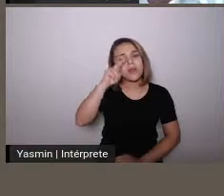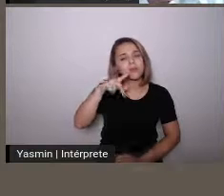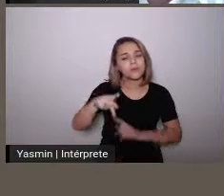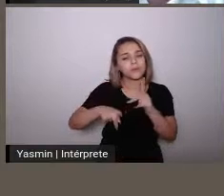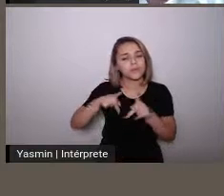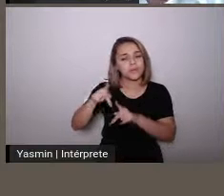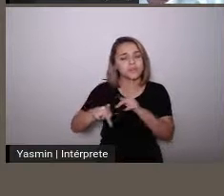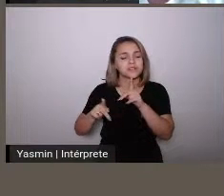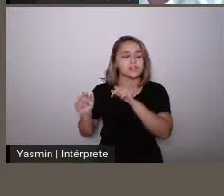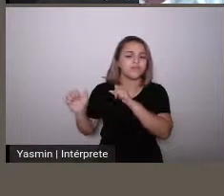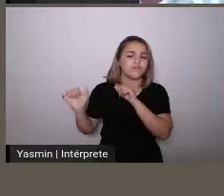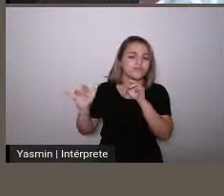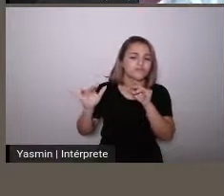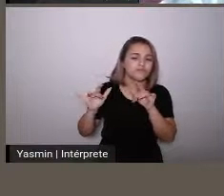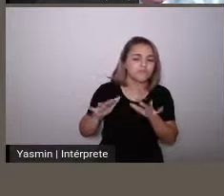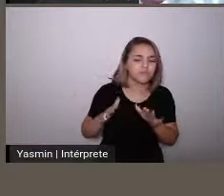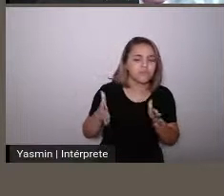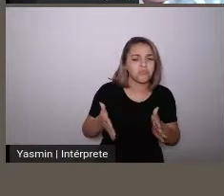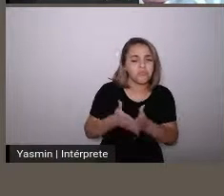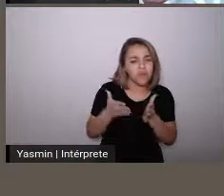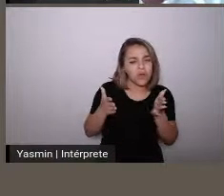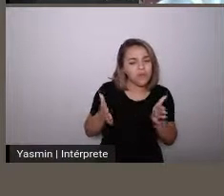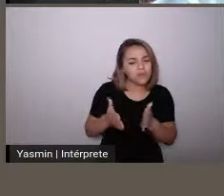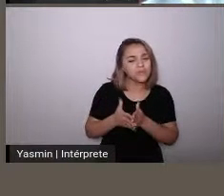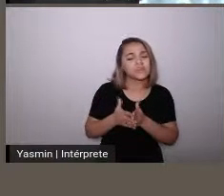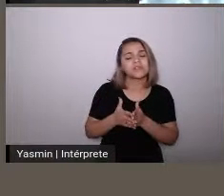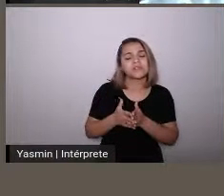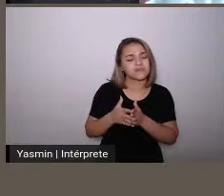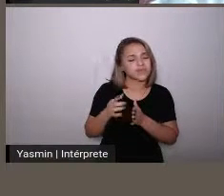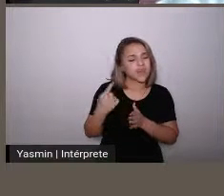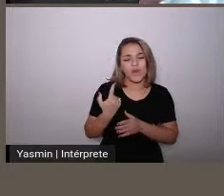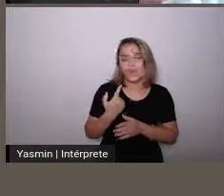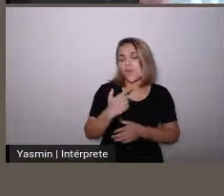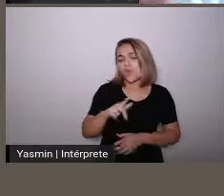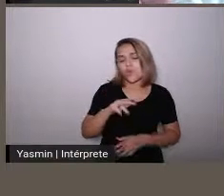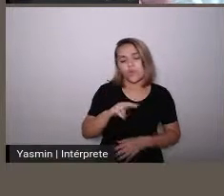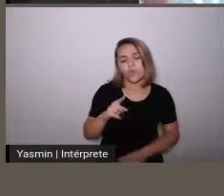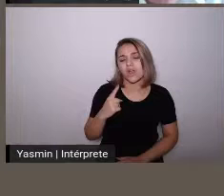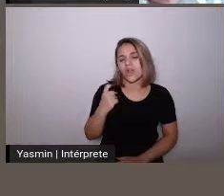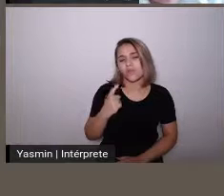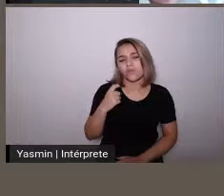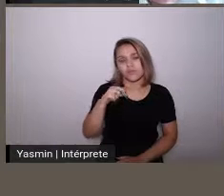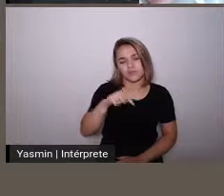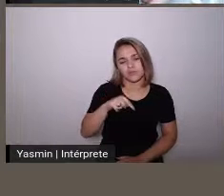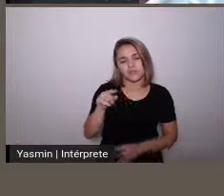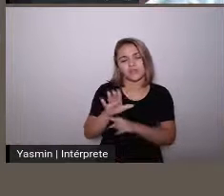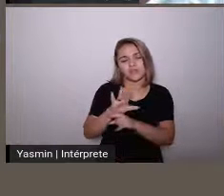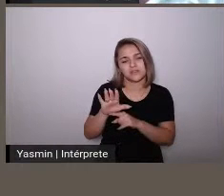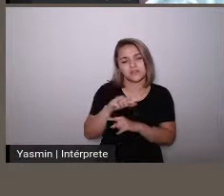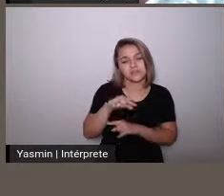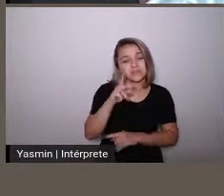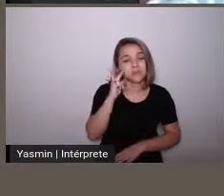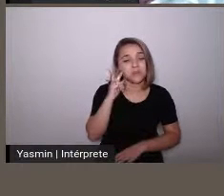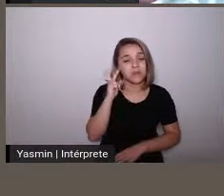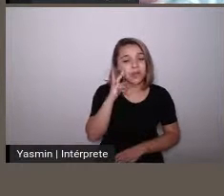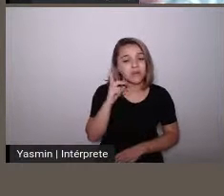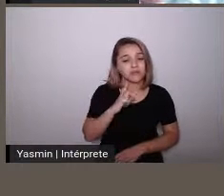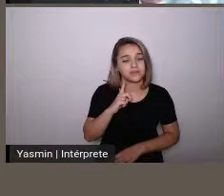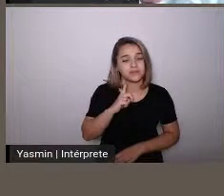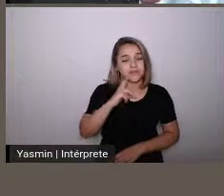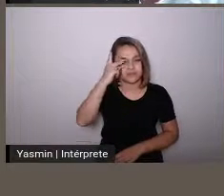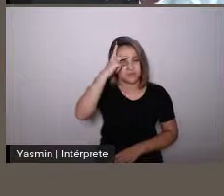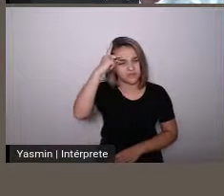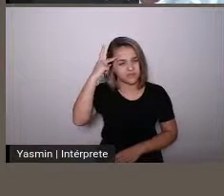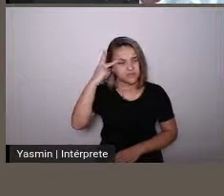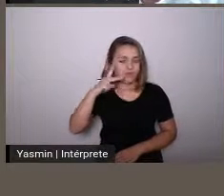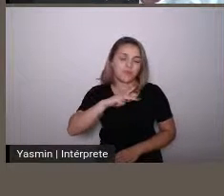eram os únicos a fazer cinema em São Paulo, que é a realidade estudada por ela. Havia também pessoas que pertenciam a um